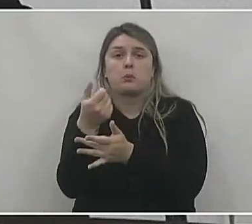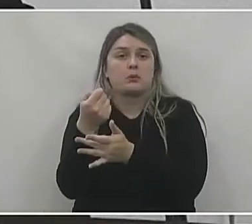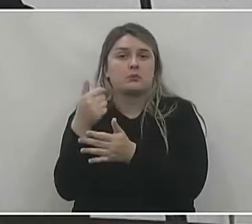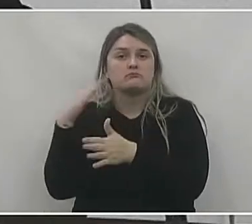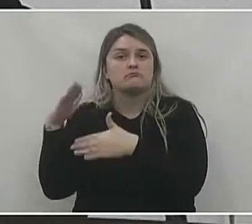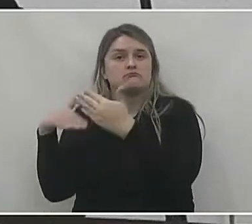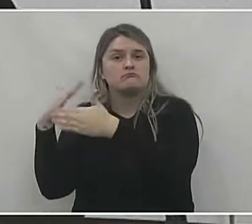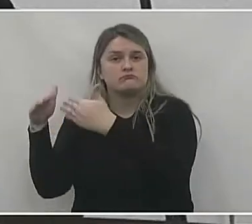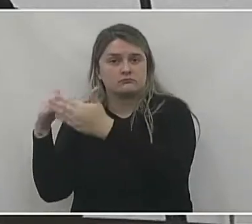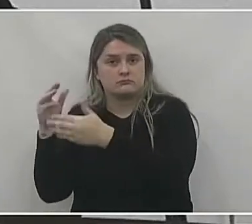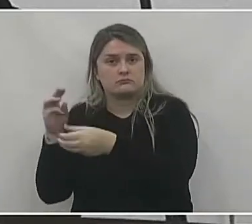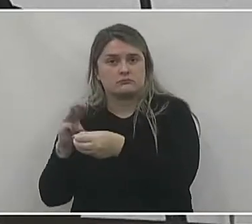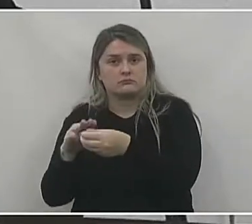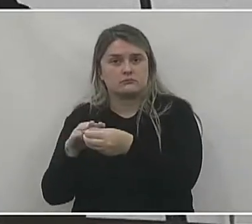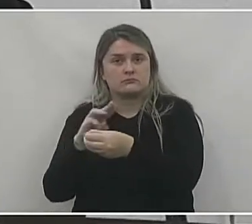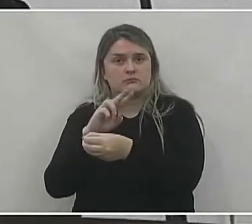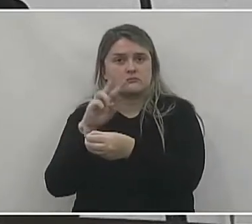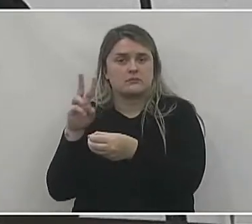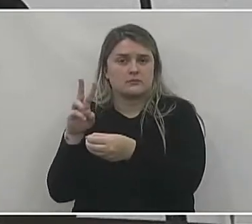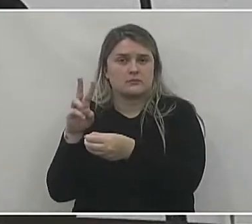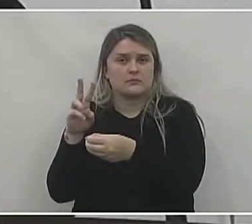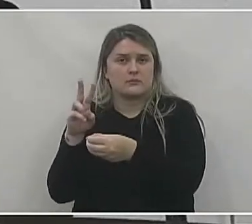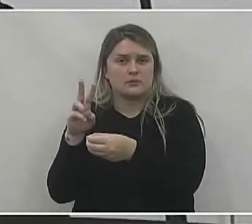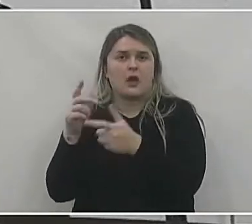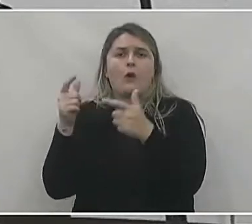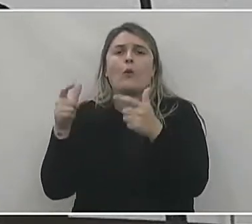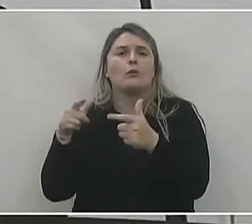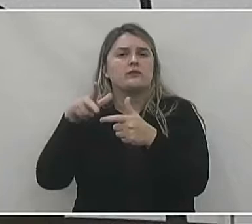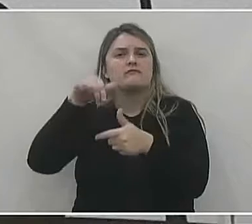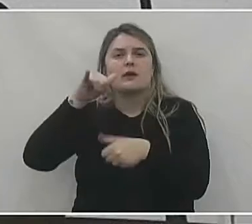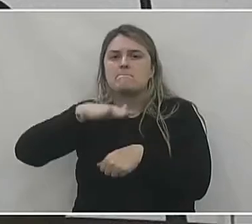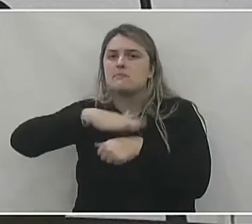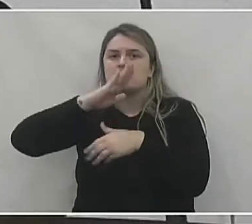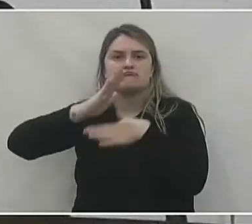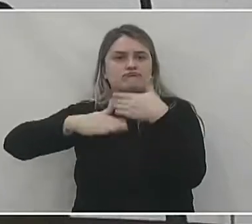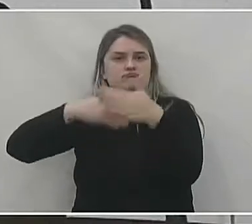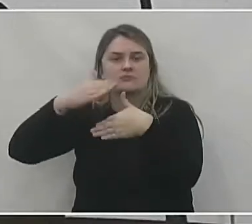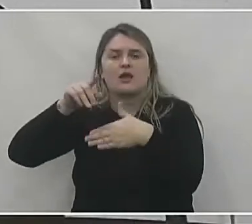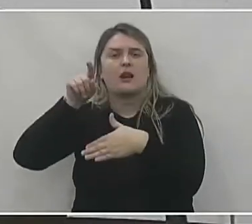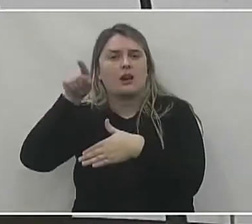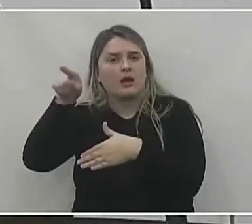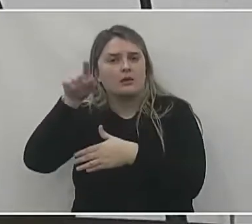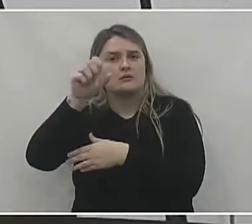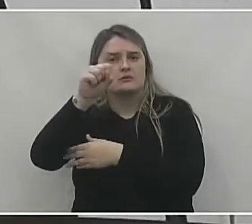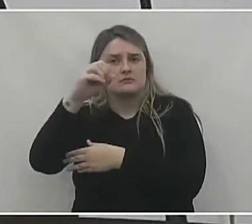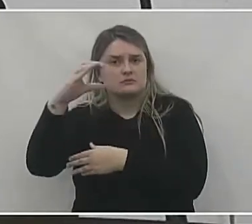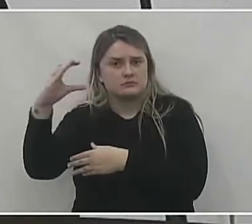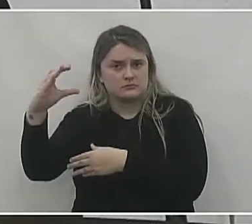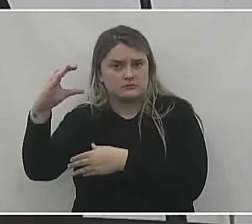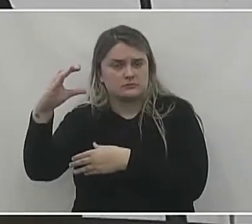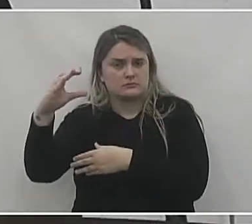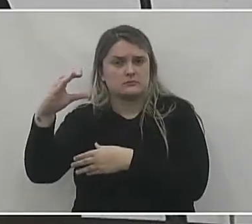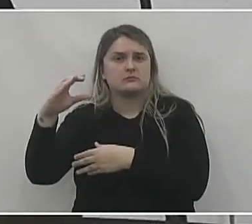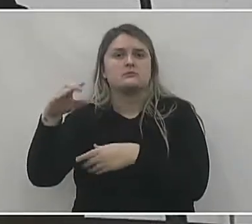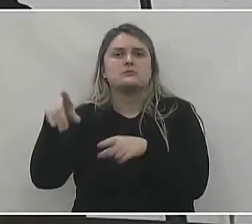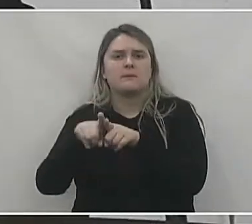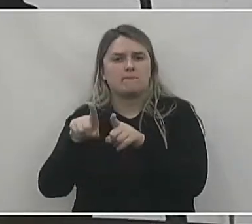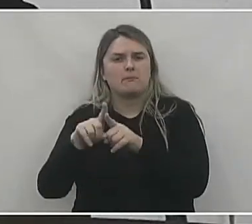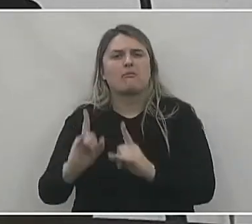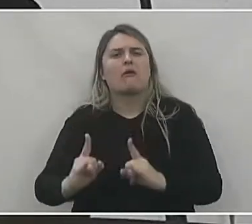para o desenvolvimento de União da Vitória. Então, o eixo do desenvolvimento vai ser via São Cristóvão.